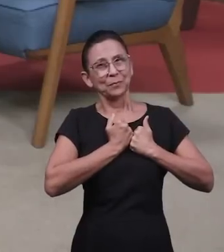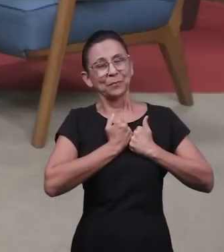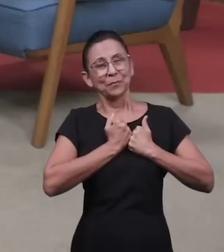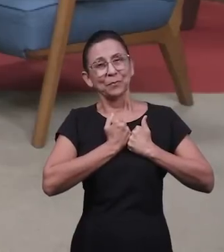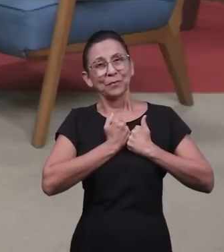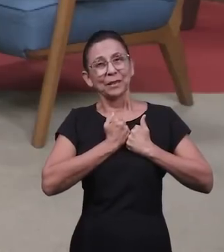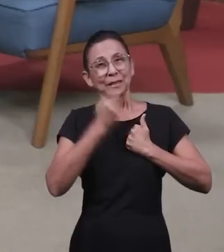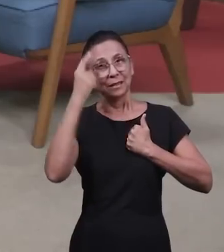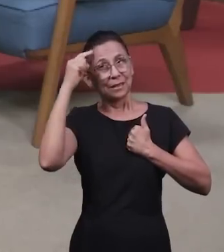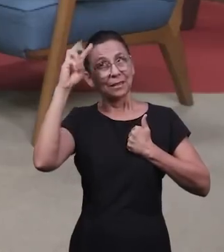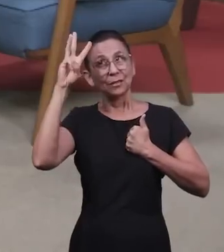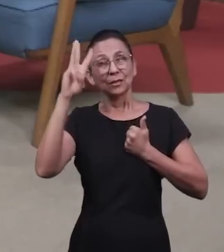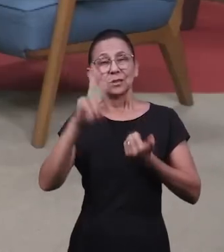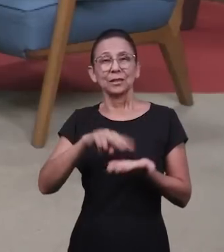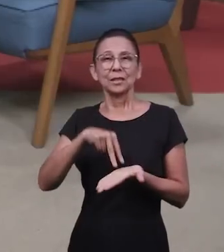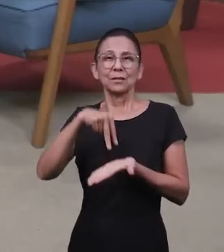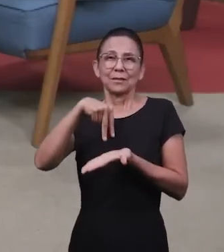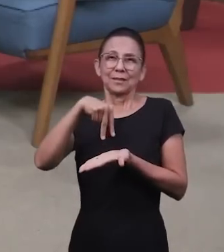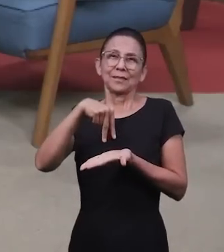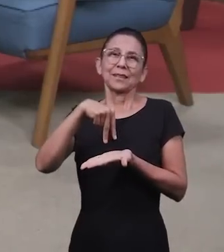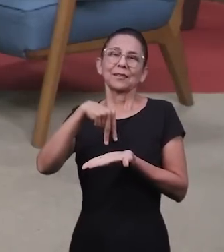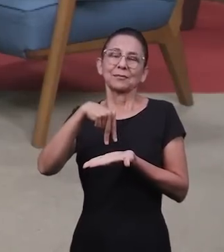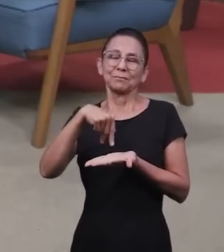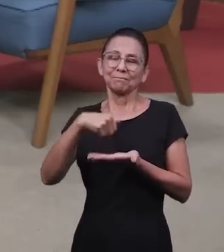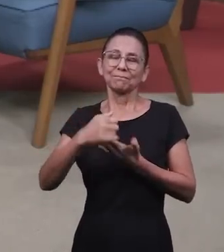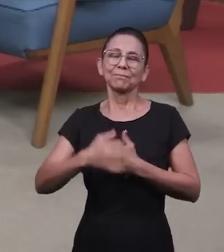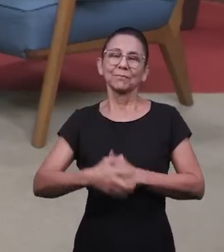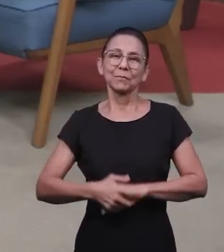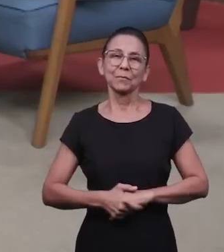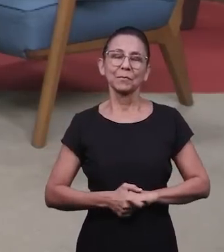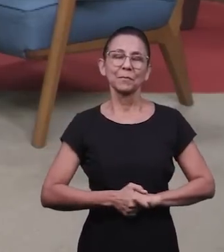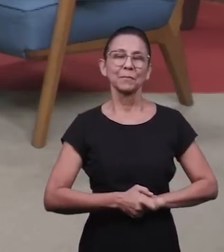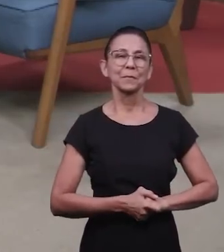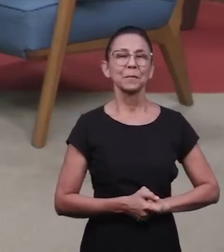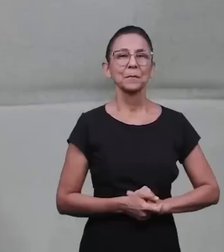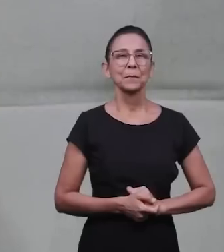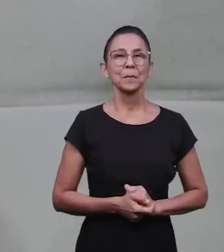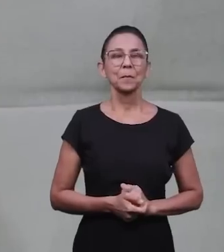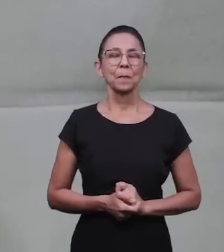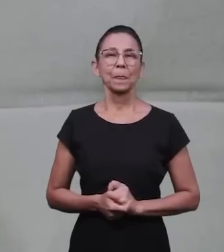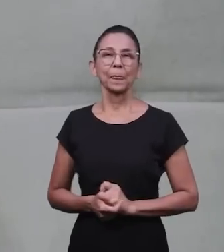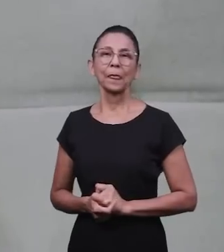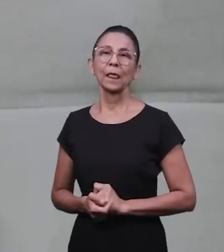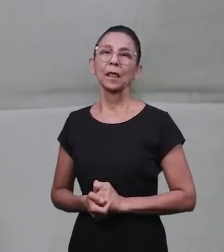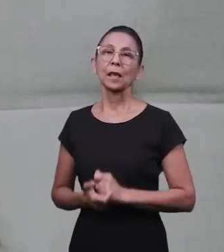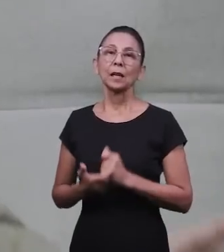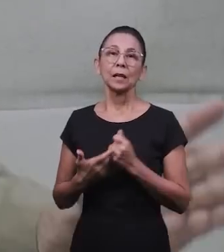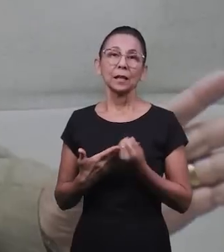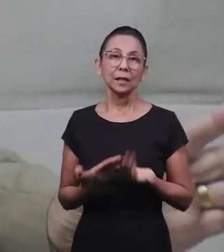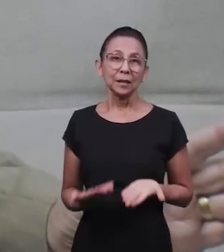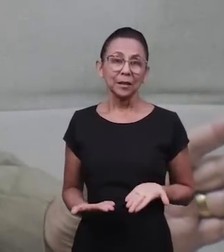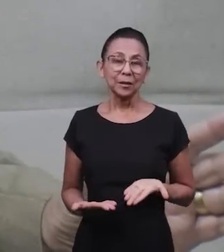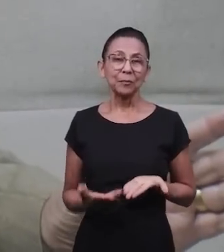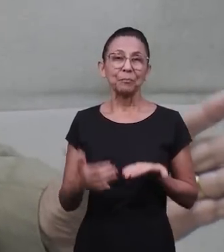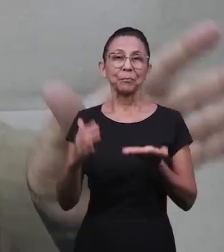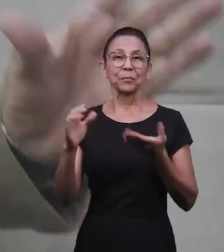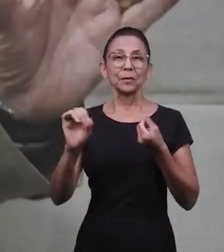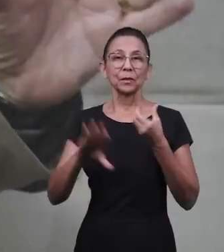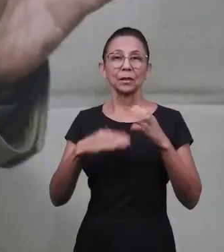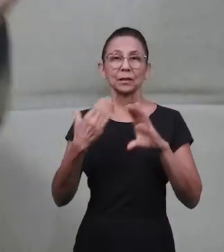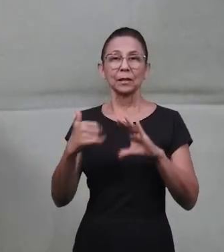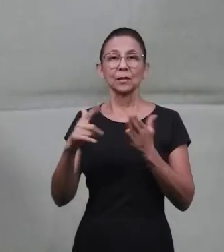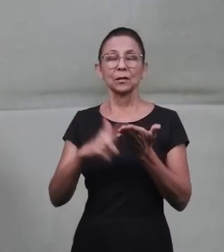a frase, né, a expressão que inaugura o livro é Cântico